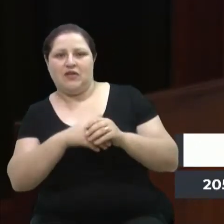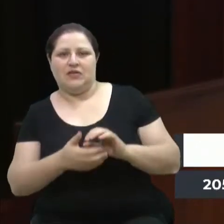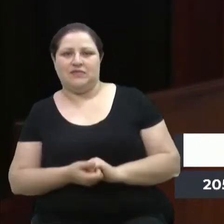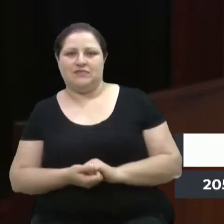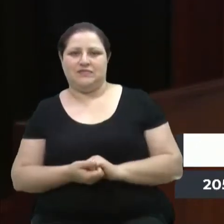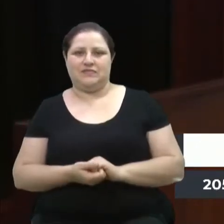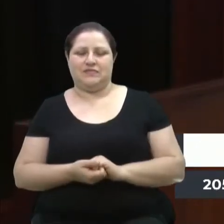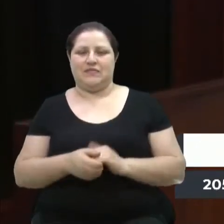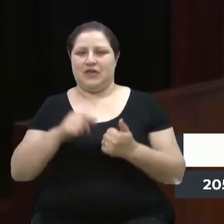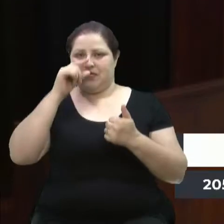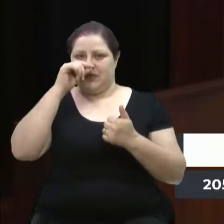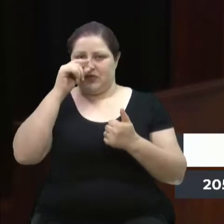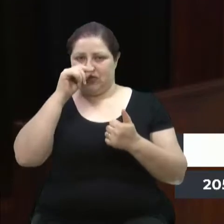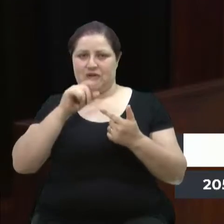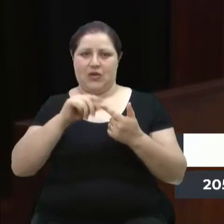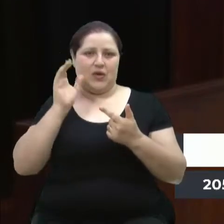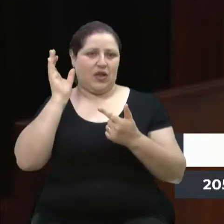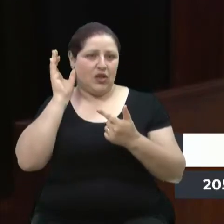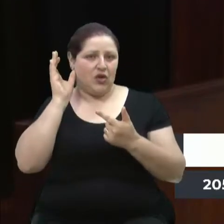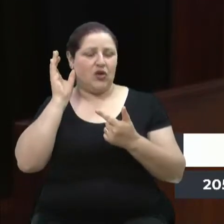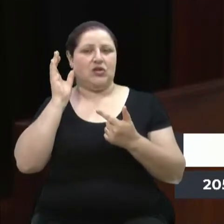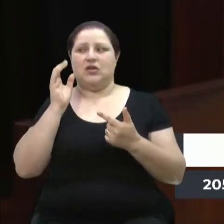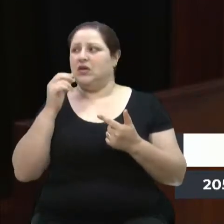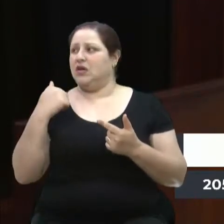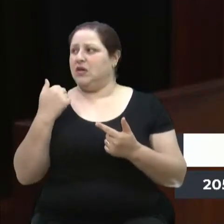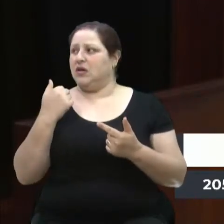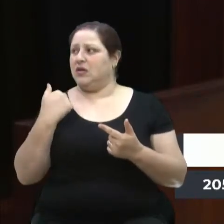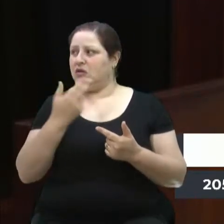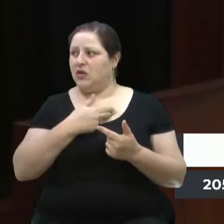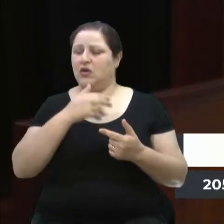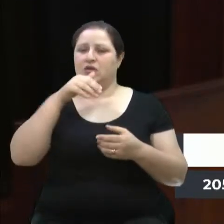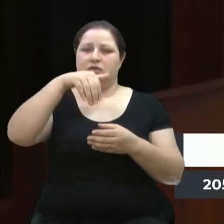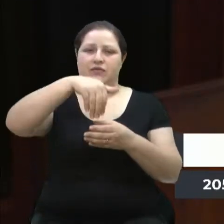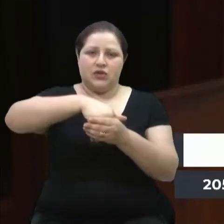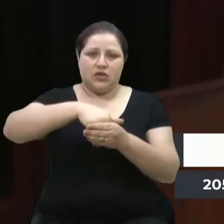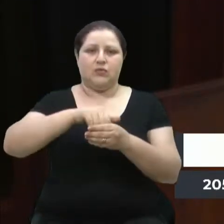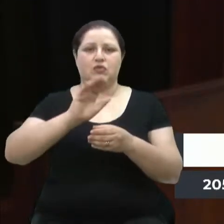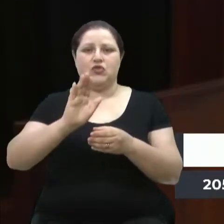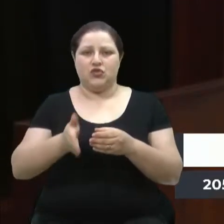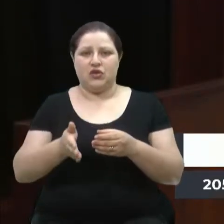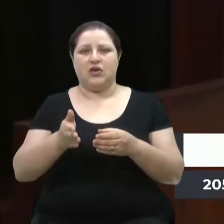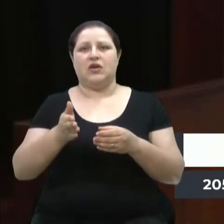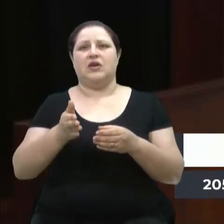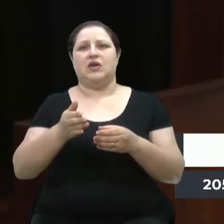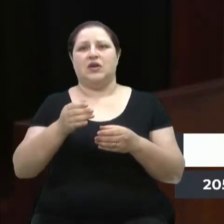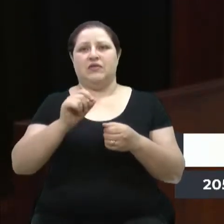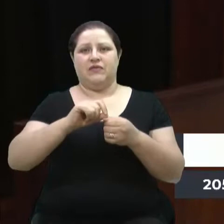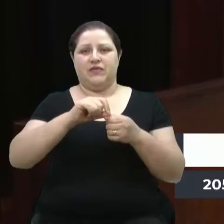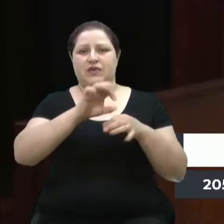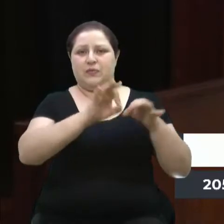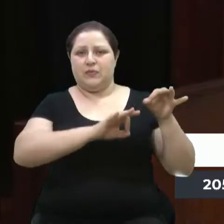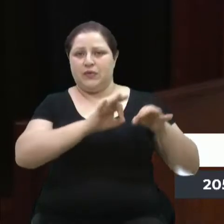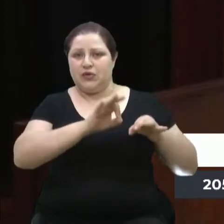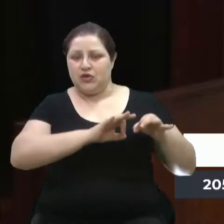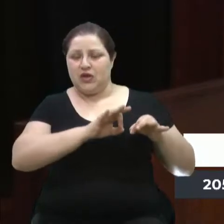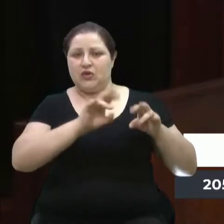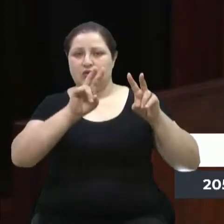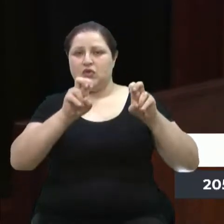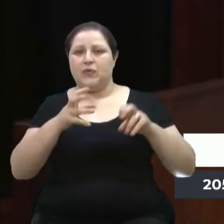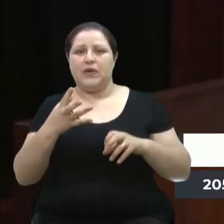Nós voltamos Este ano eu já fiz a leitura de um projeto de adoção de Praças e parques estou mentindo